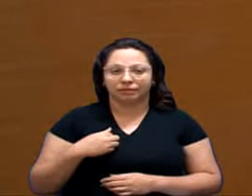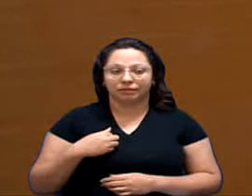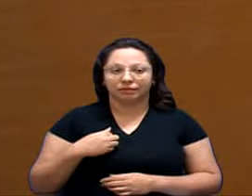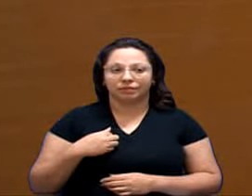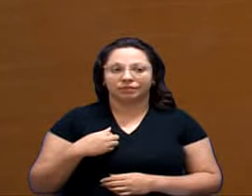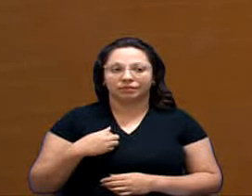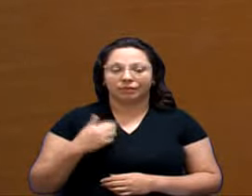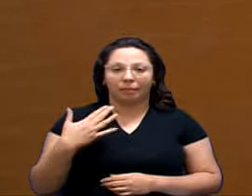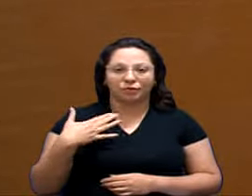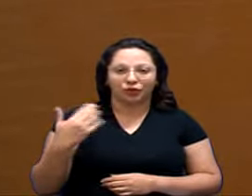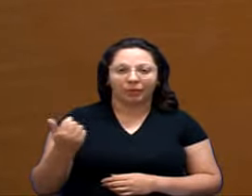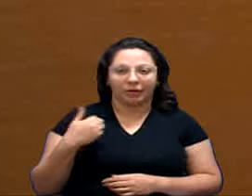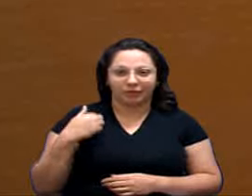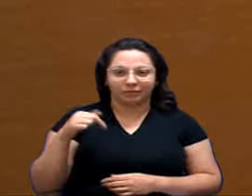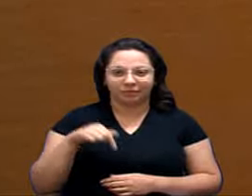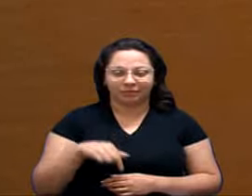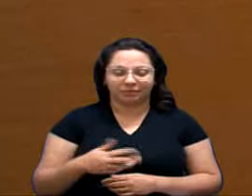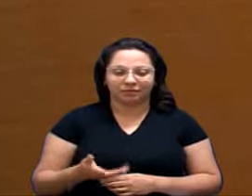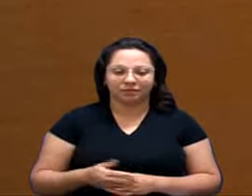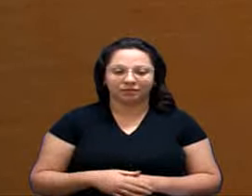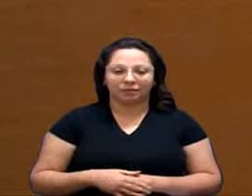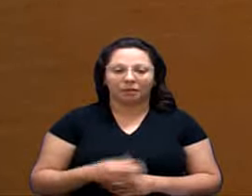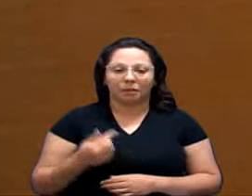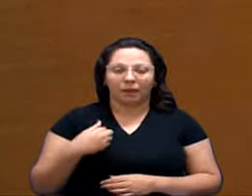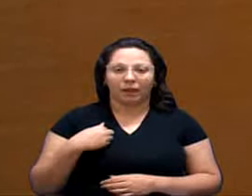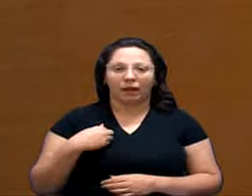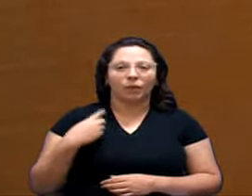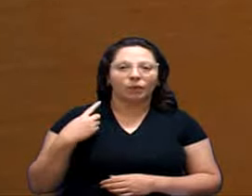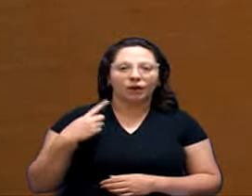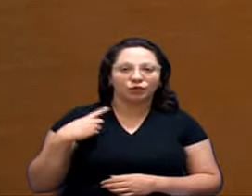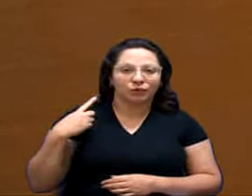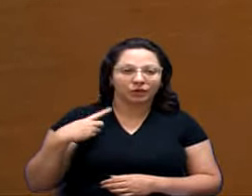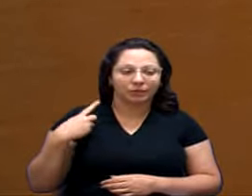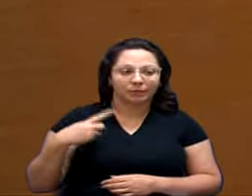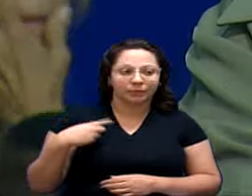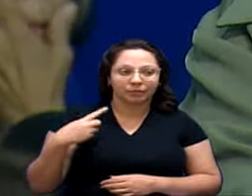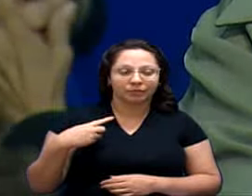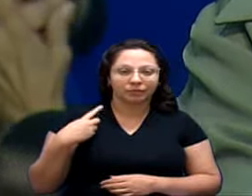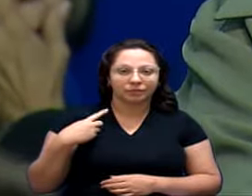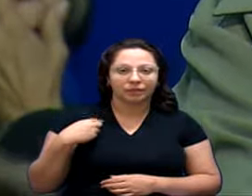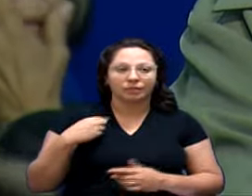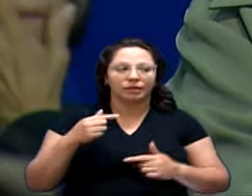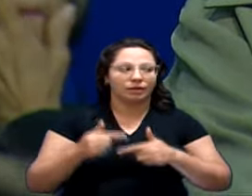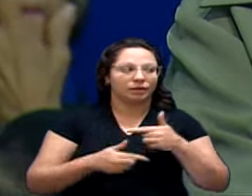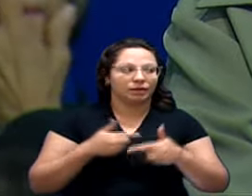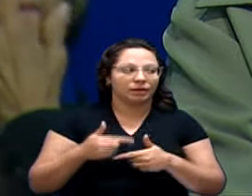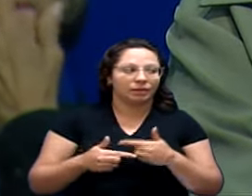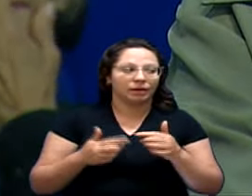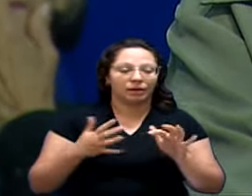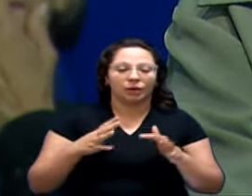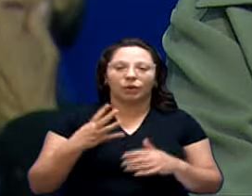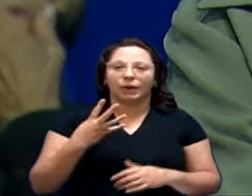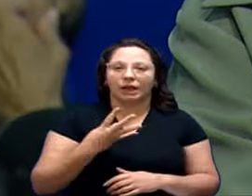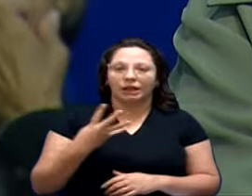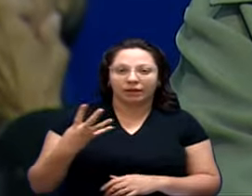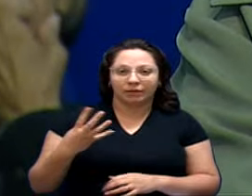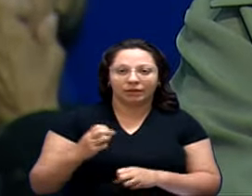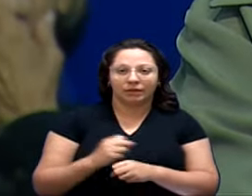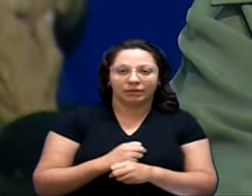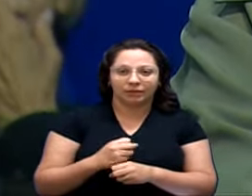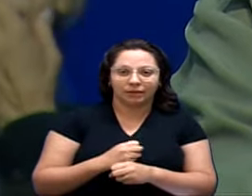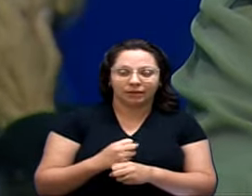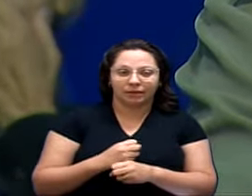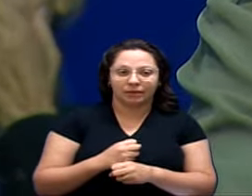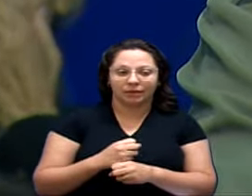chamaram por isso que eu vim fica à vontade eh eu sou advogada eu trabalho há 44 anos no governo do estado com regularização